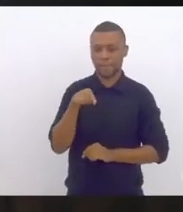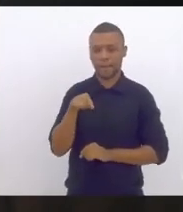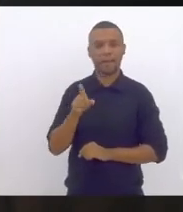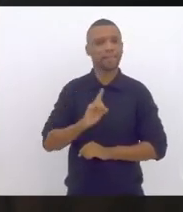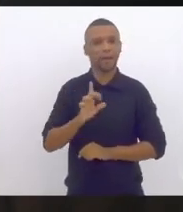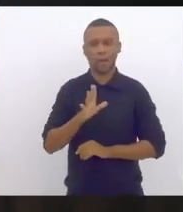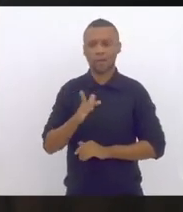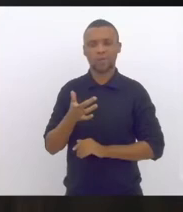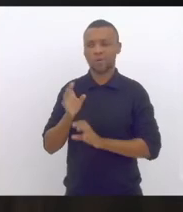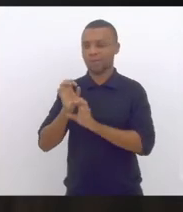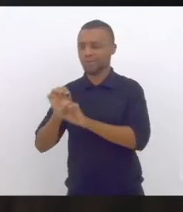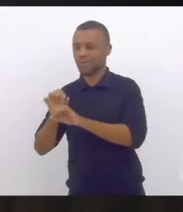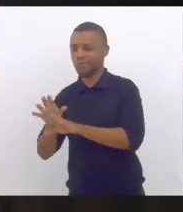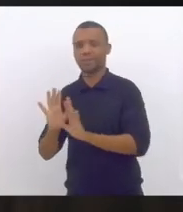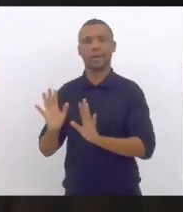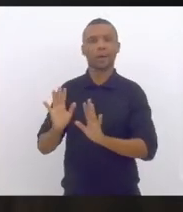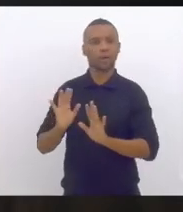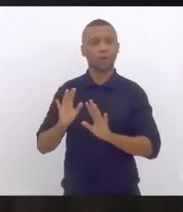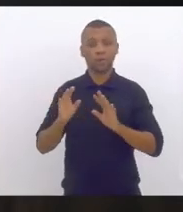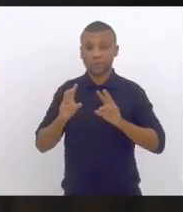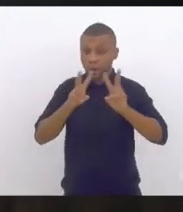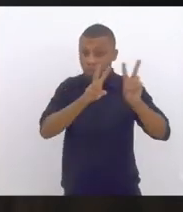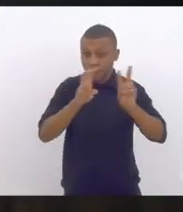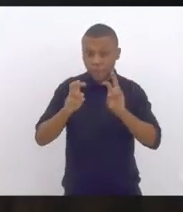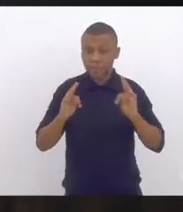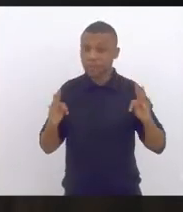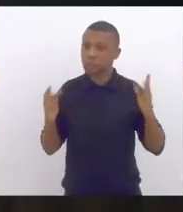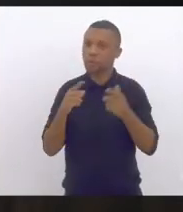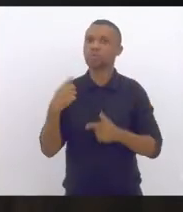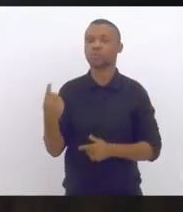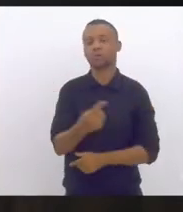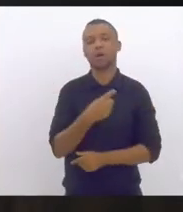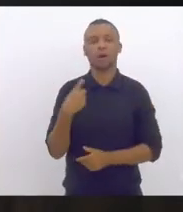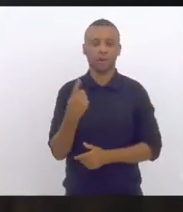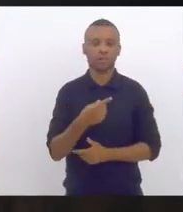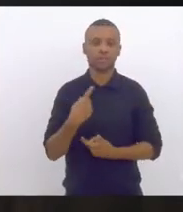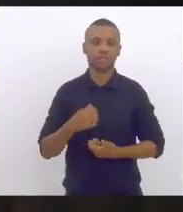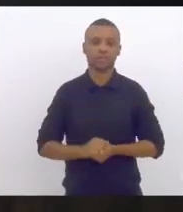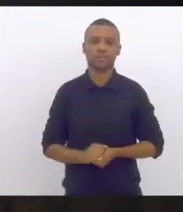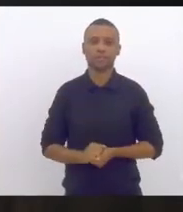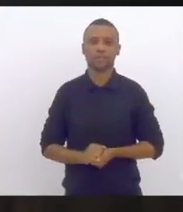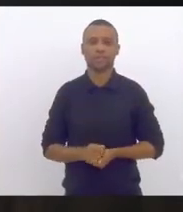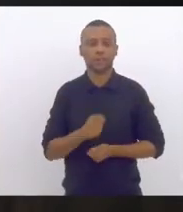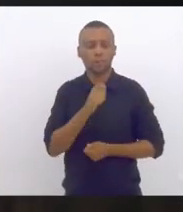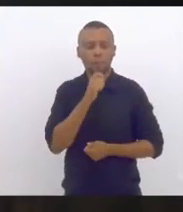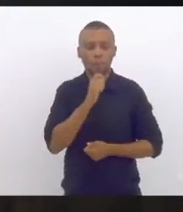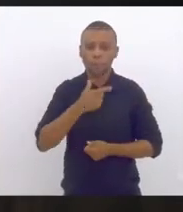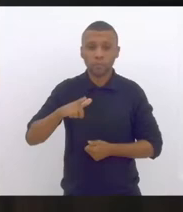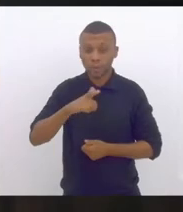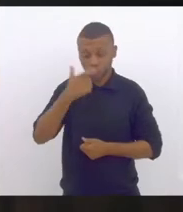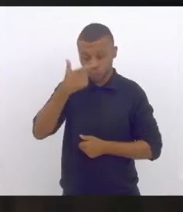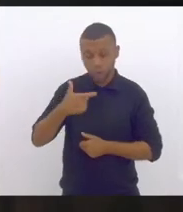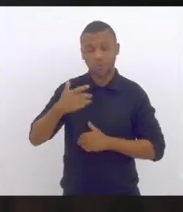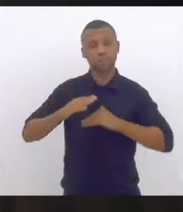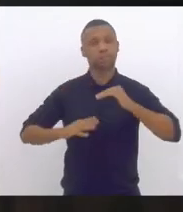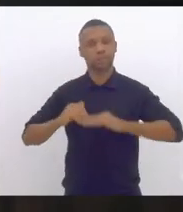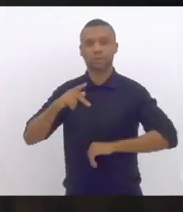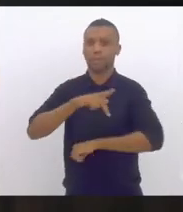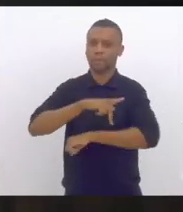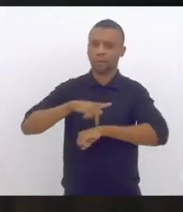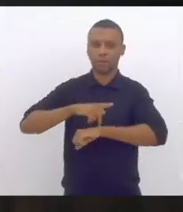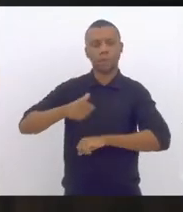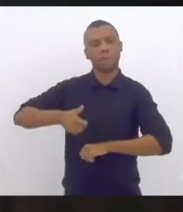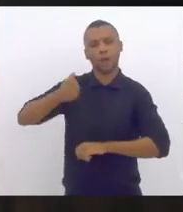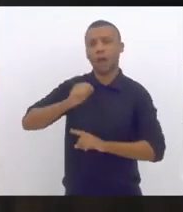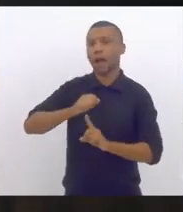unilateral. É um tema que afeta a todos nós e eu, enquanto pedagoga, digo que o melhor